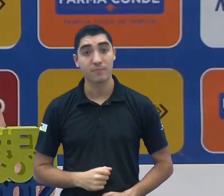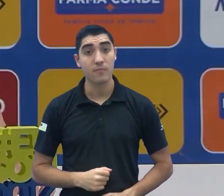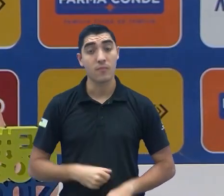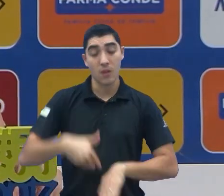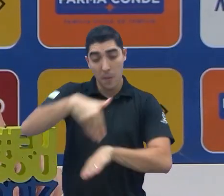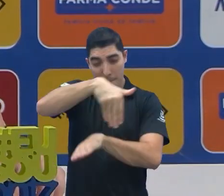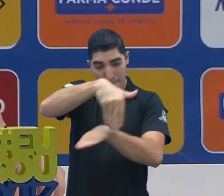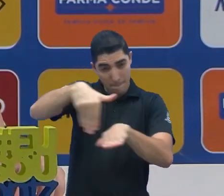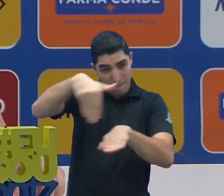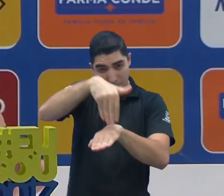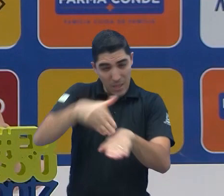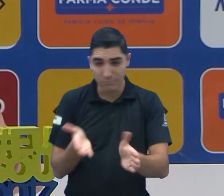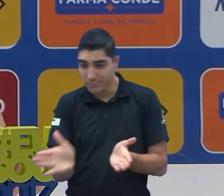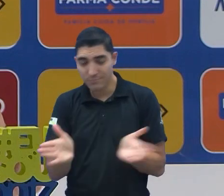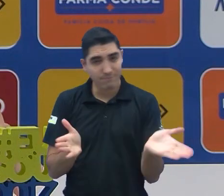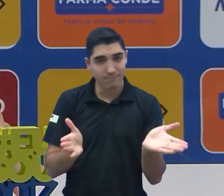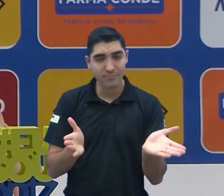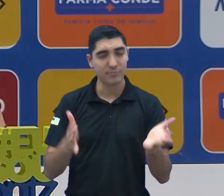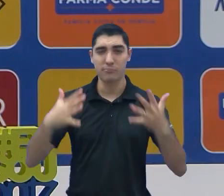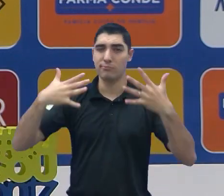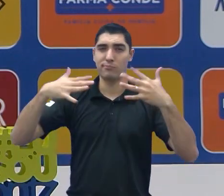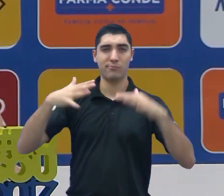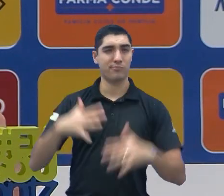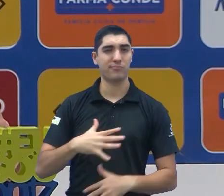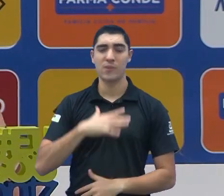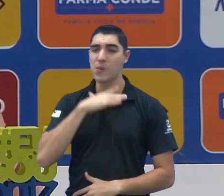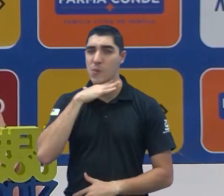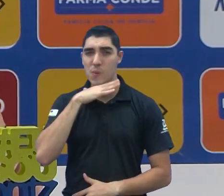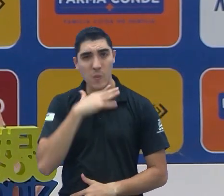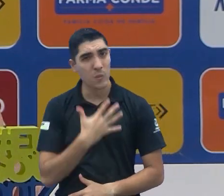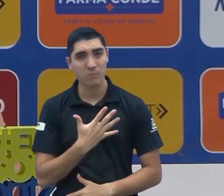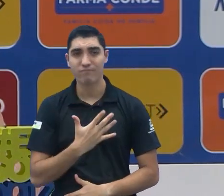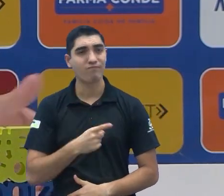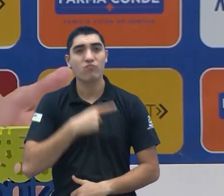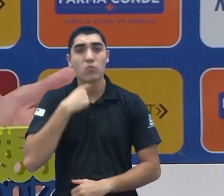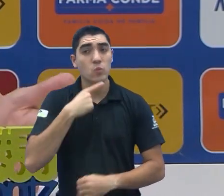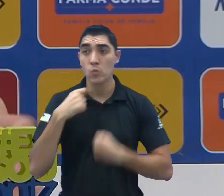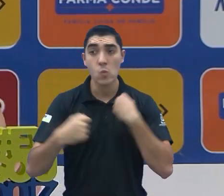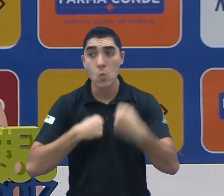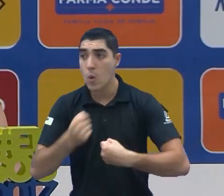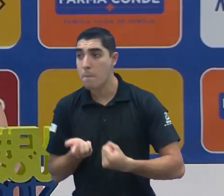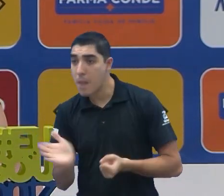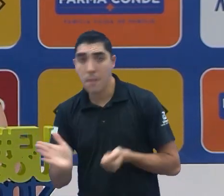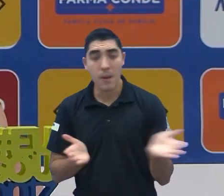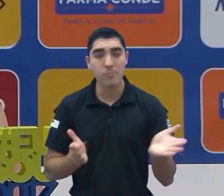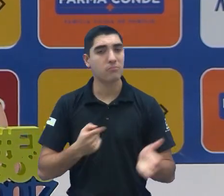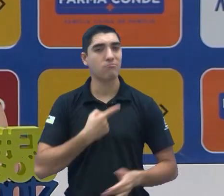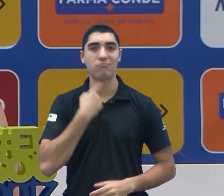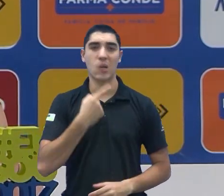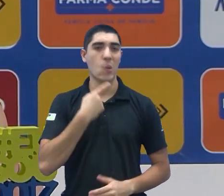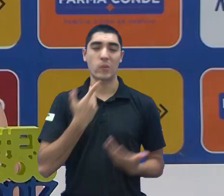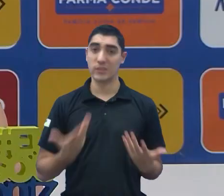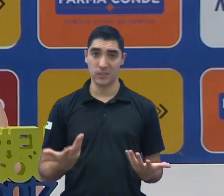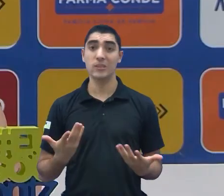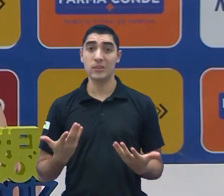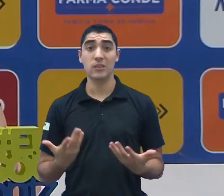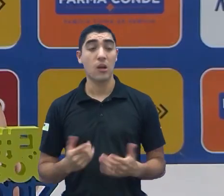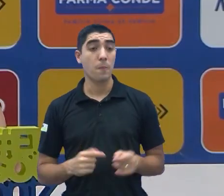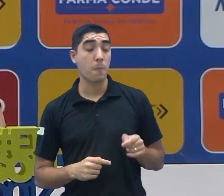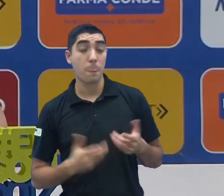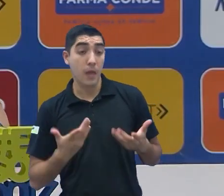mal, na verdade, né? A gente muito estático, muito pouca mobilidade. Era o oposto do time deles, né? Quando eles tinham a bola, eles tinham uma